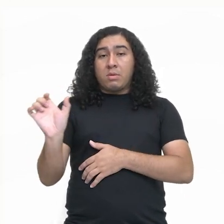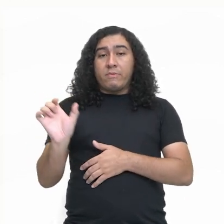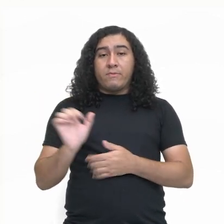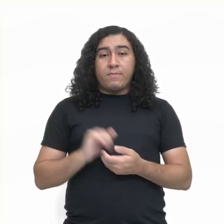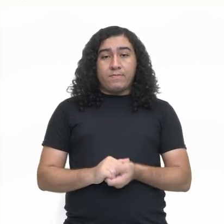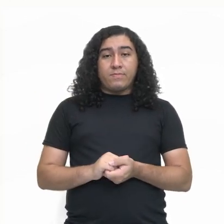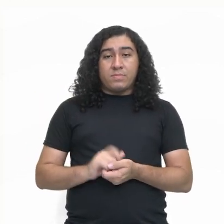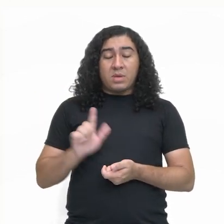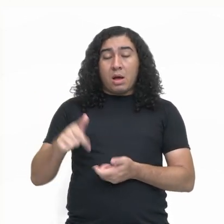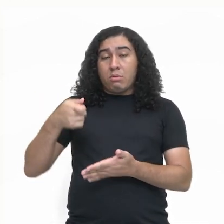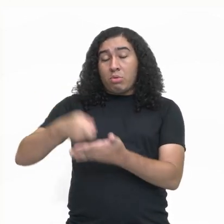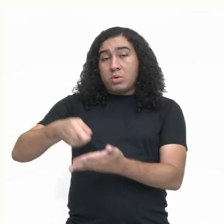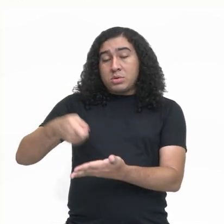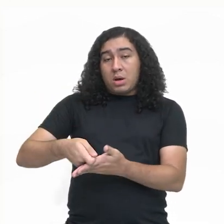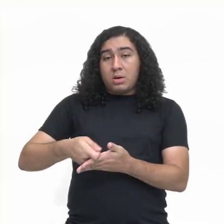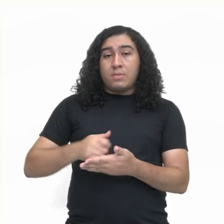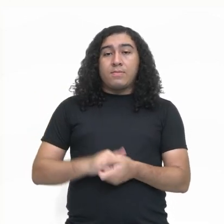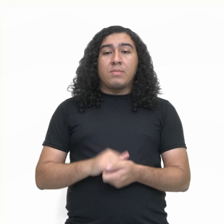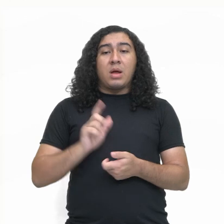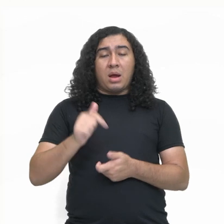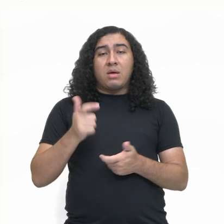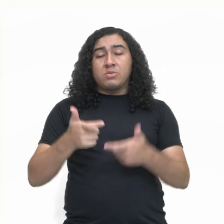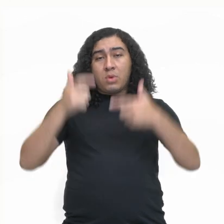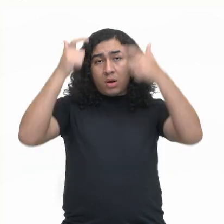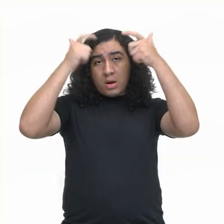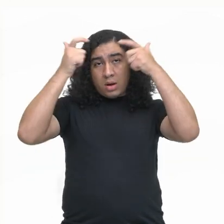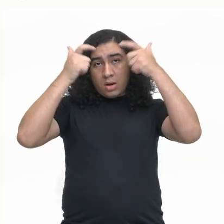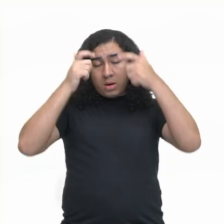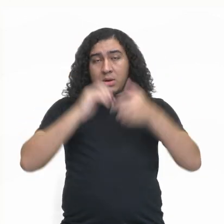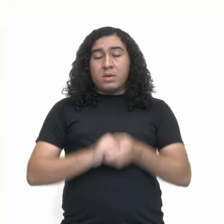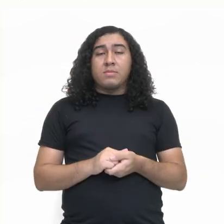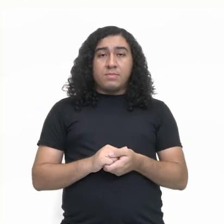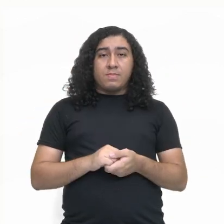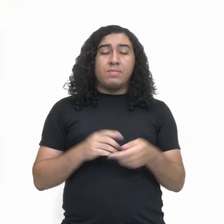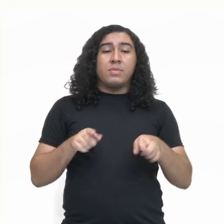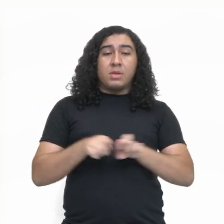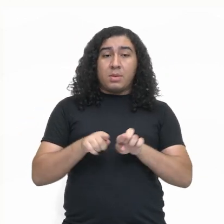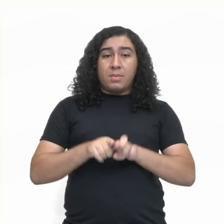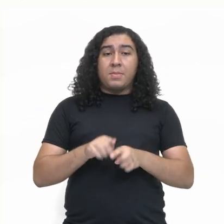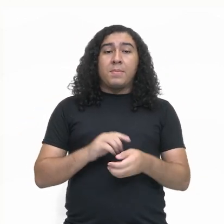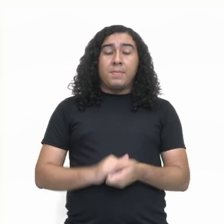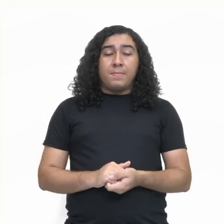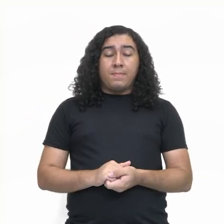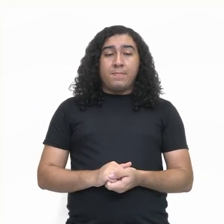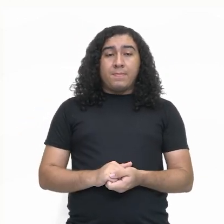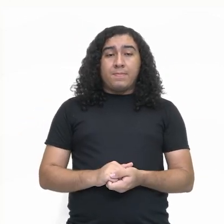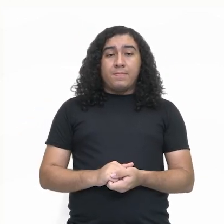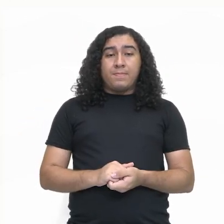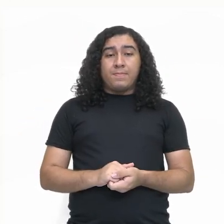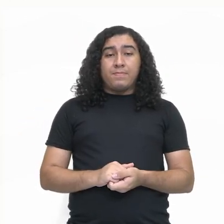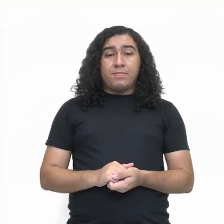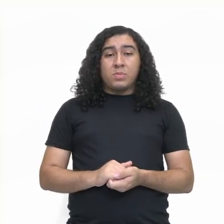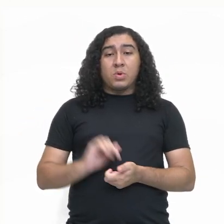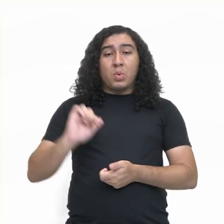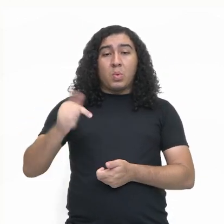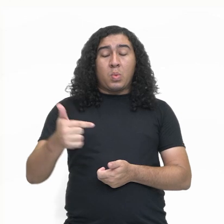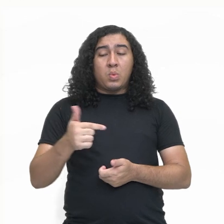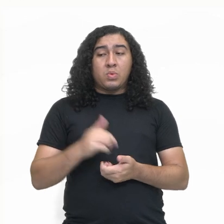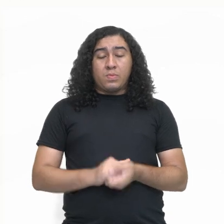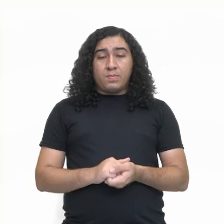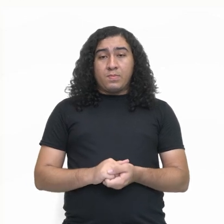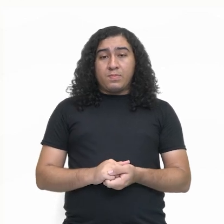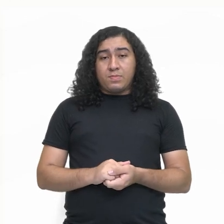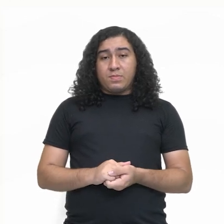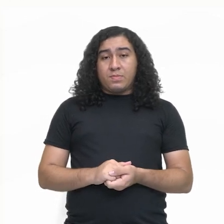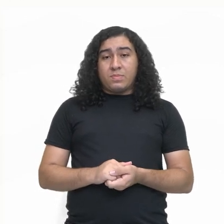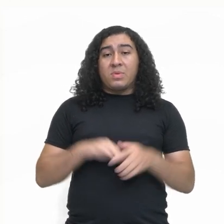poder autoritário, era o poder do rei, o poder do ditador e o poder de consenso. O que é esse poder